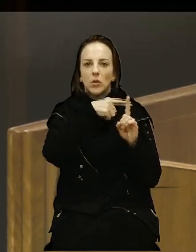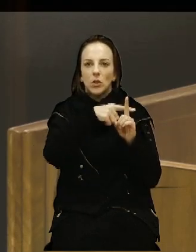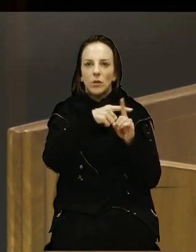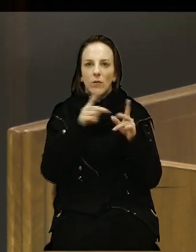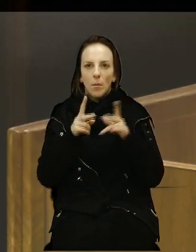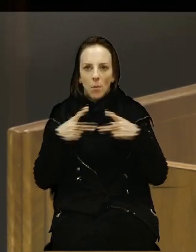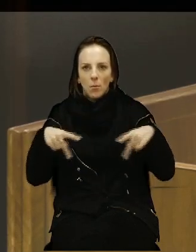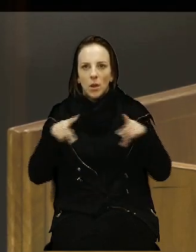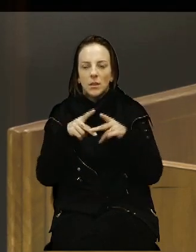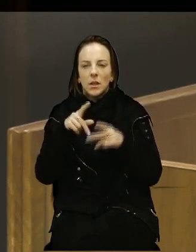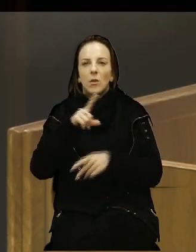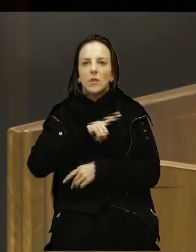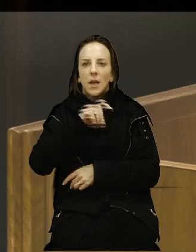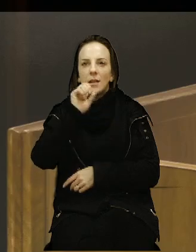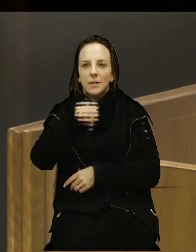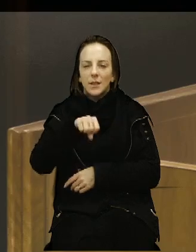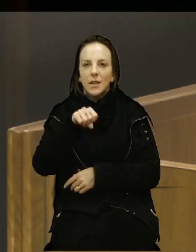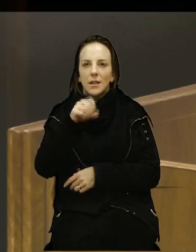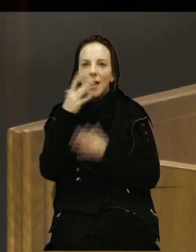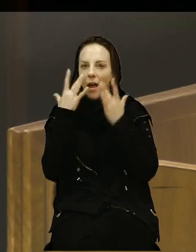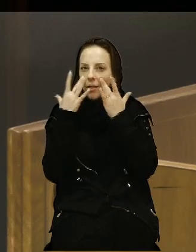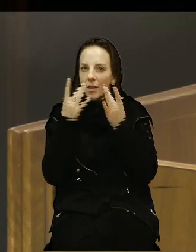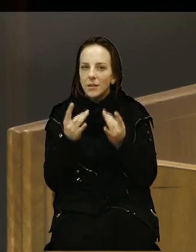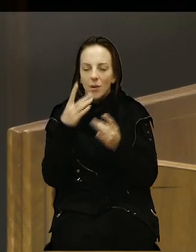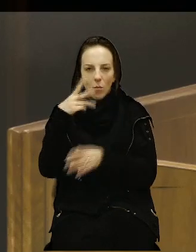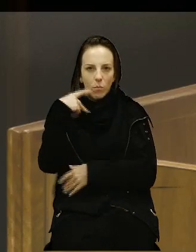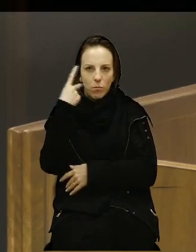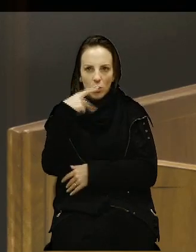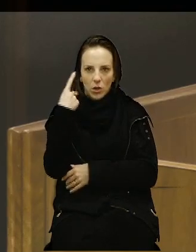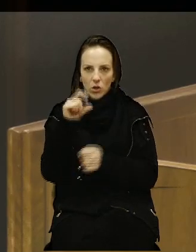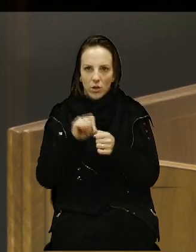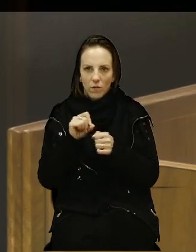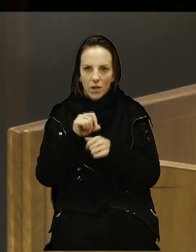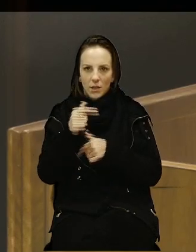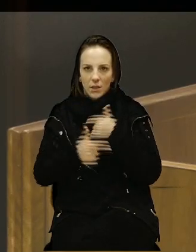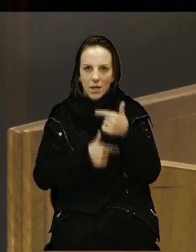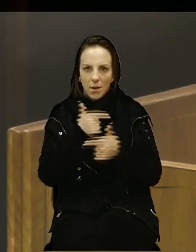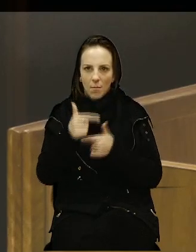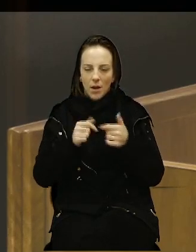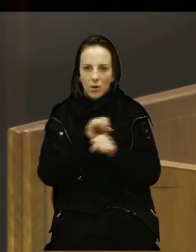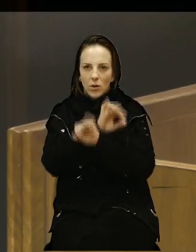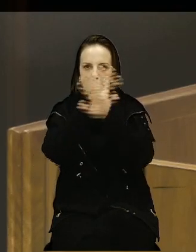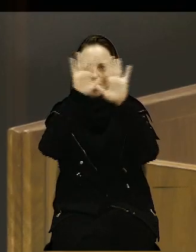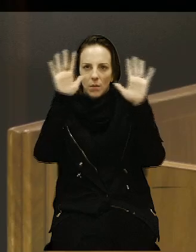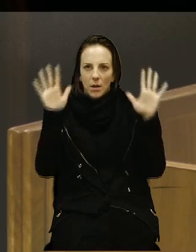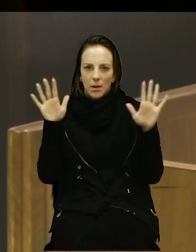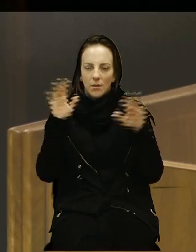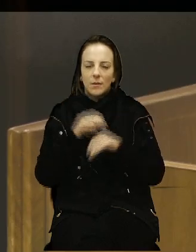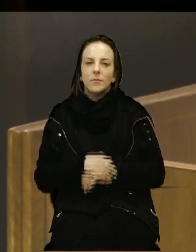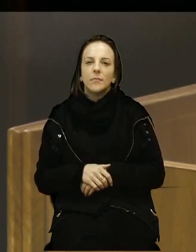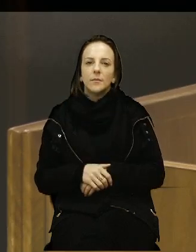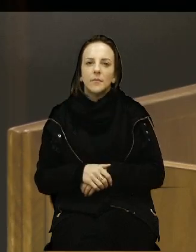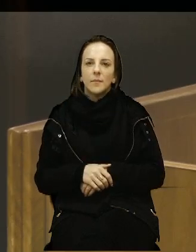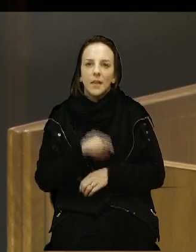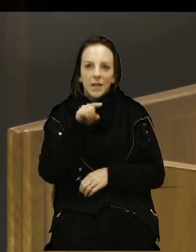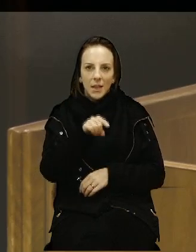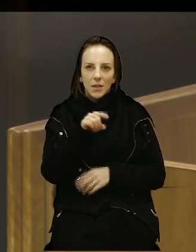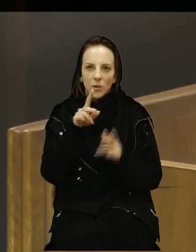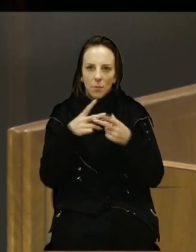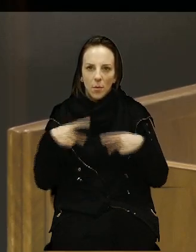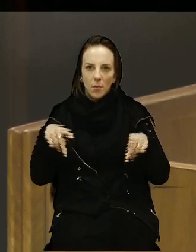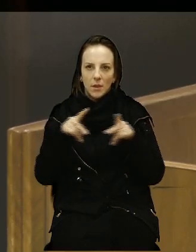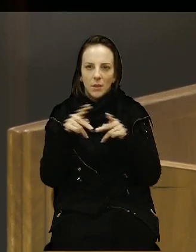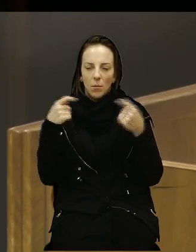está atenta ao político que de fato faz um trabalho transparente. E isso tem que ir à população. A população tem que